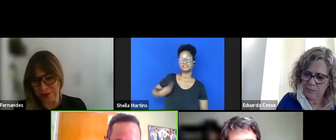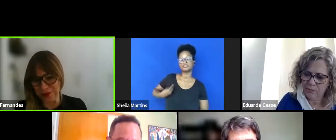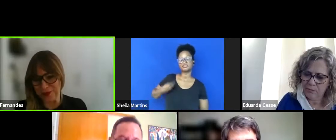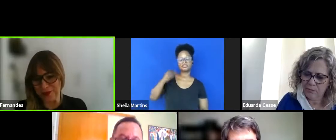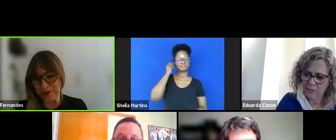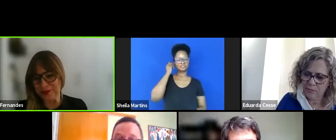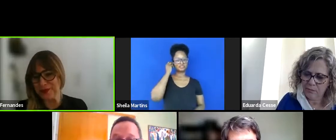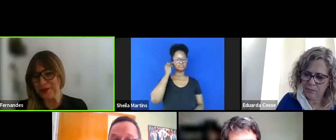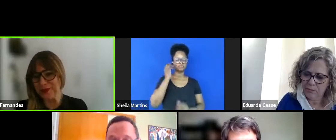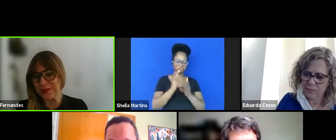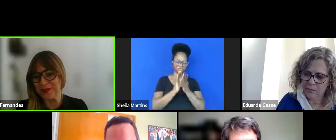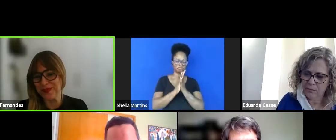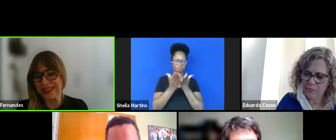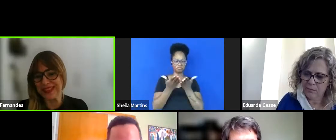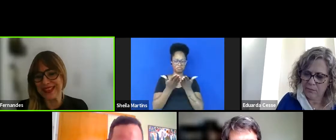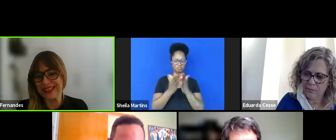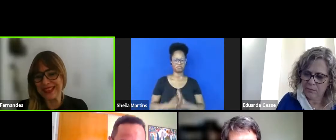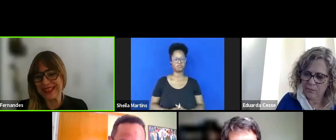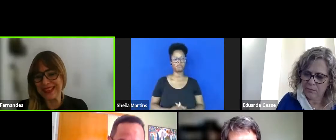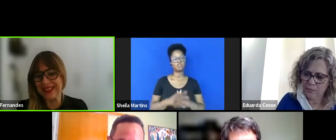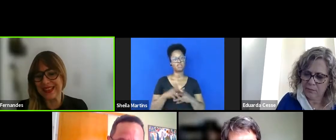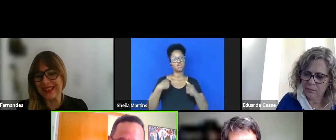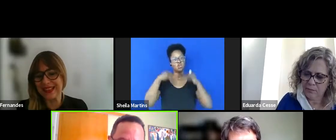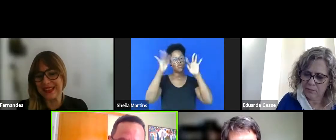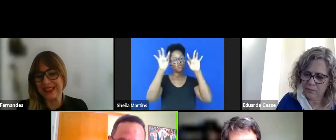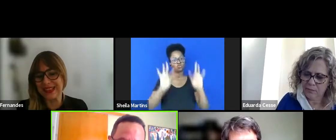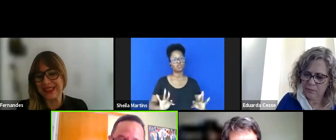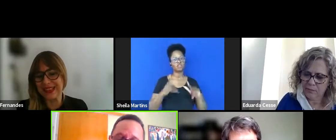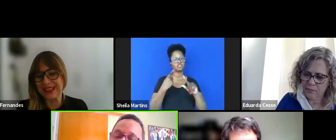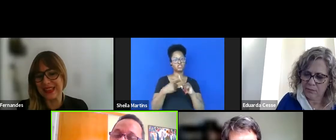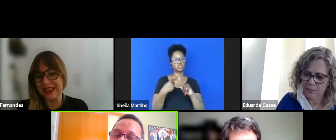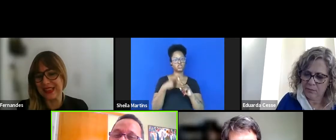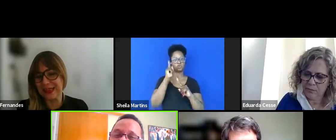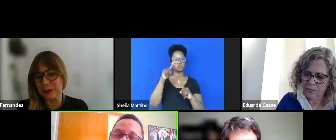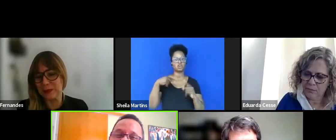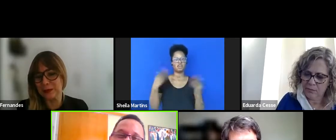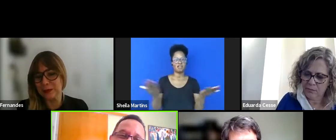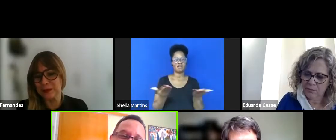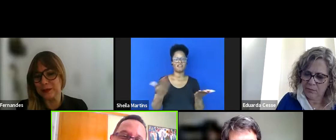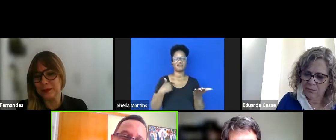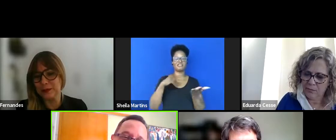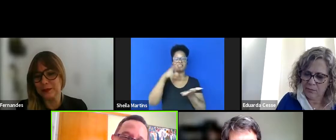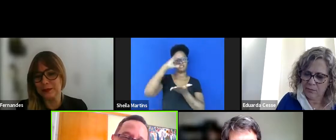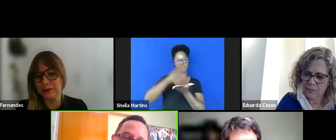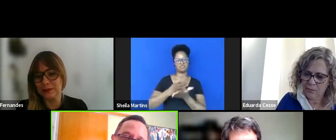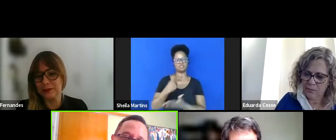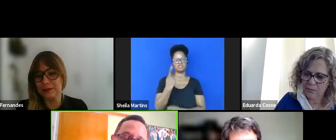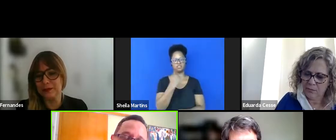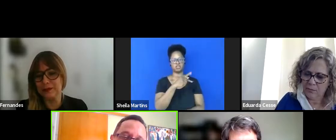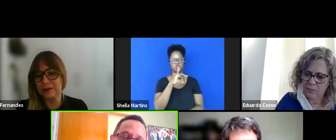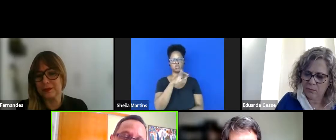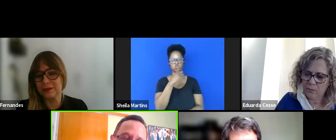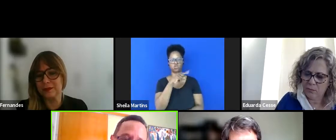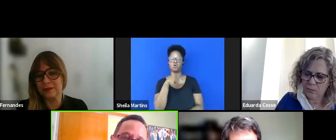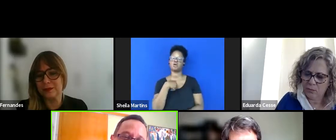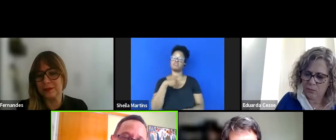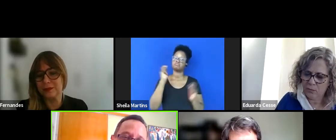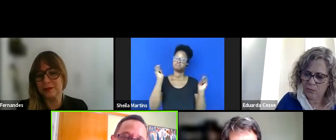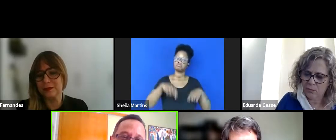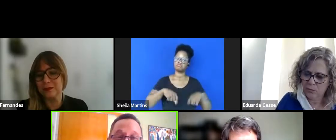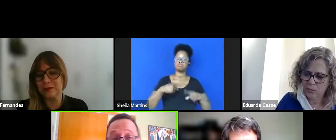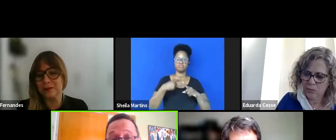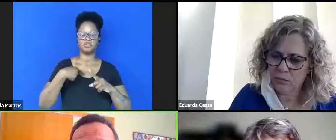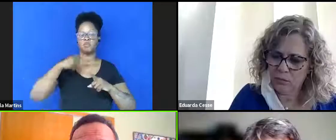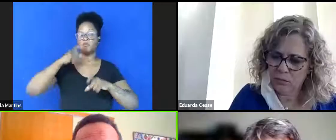Por favor. Bastante feliz por essa menção honrosa, né, a tese do João Ramalho Ortigão. né, um